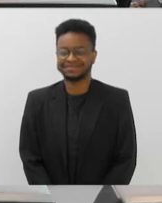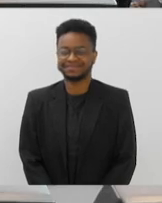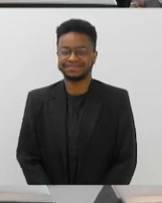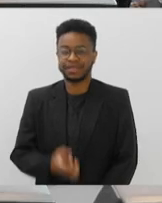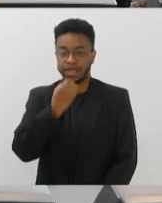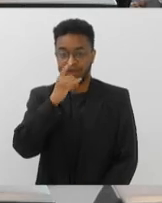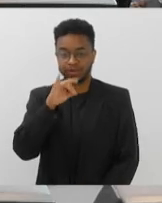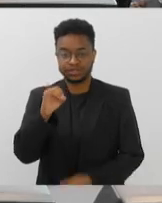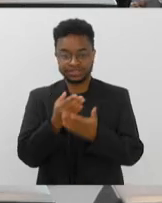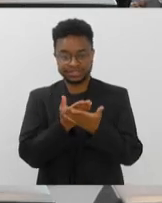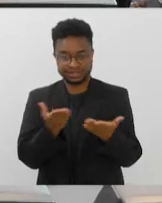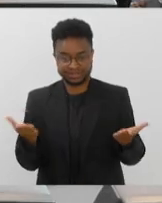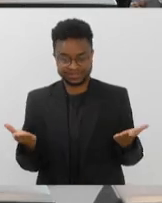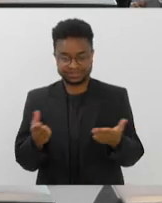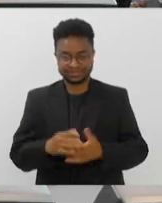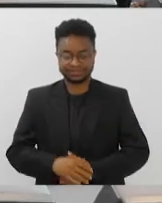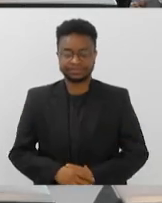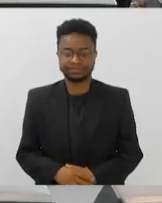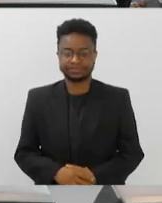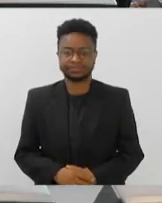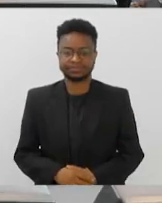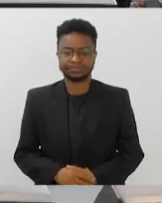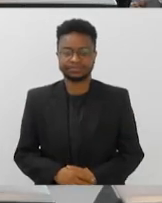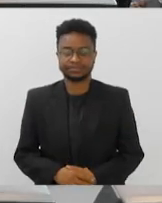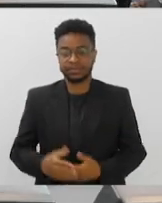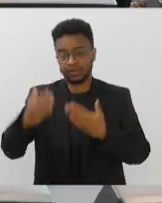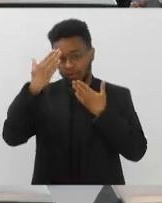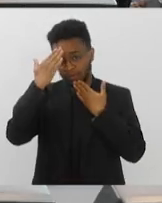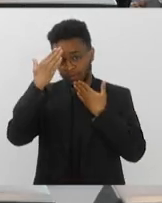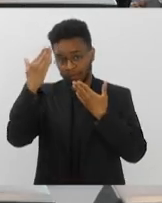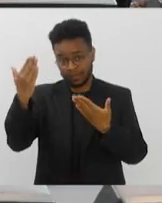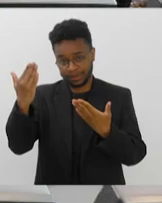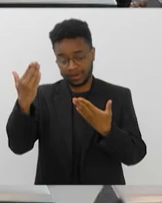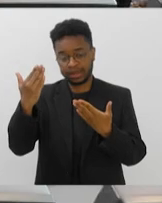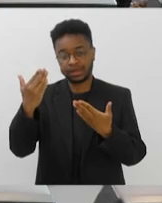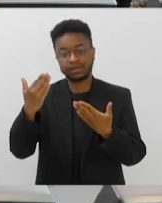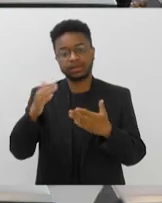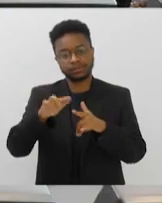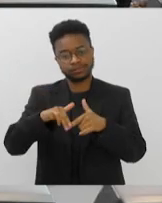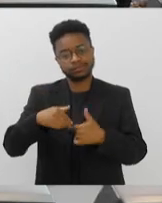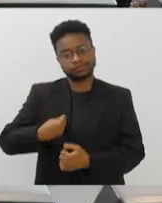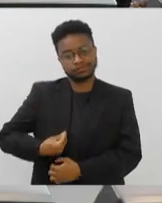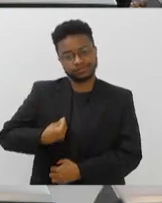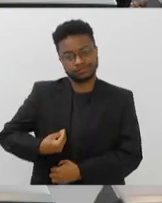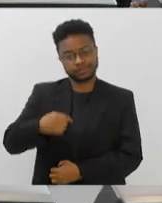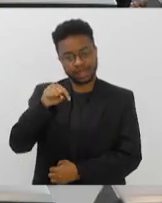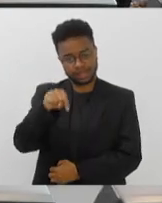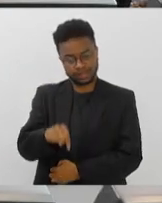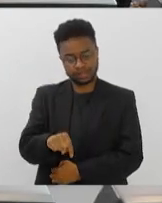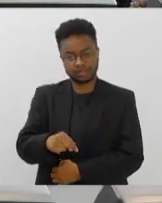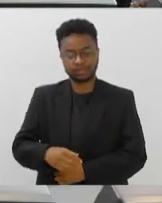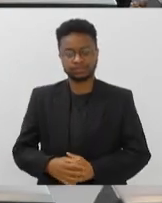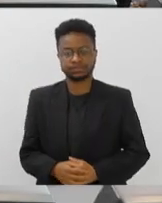bom dia a todos e todas muito obrigada pela presença de todos